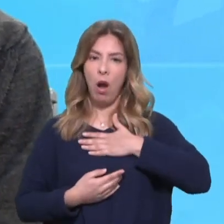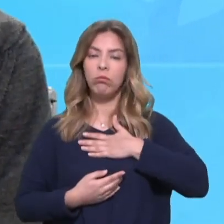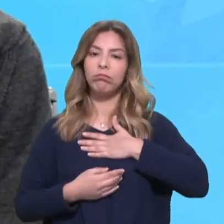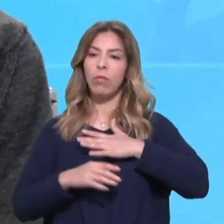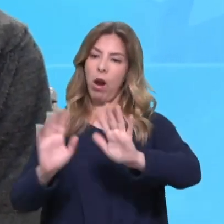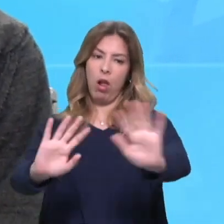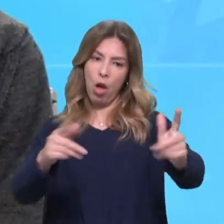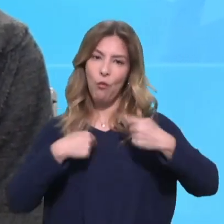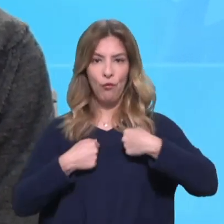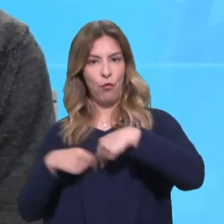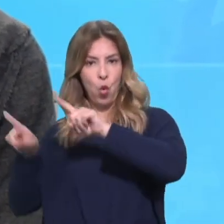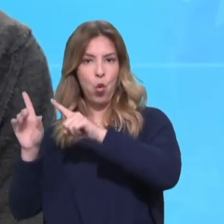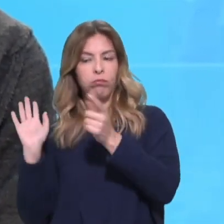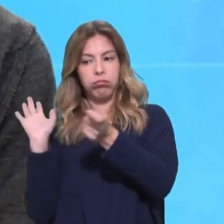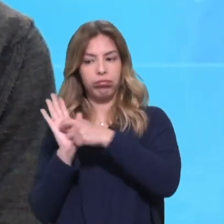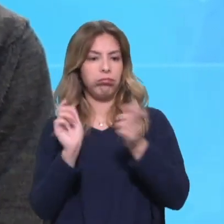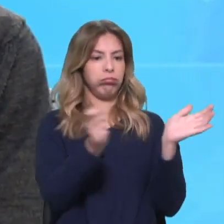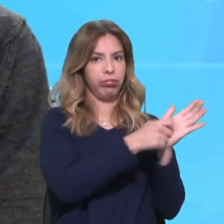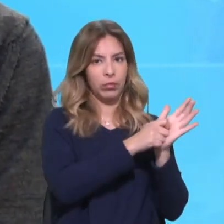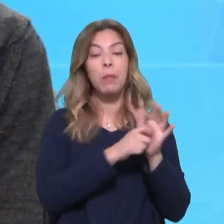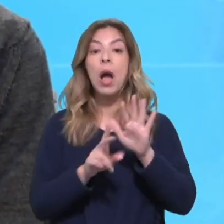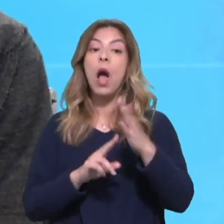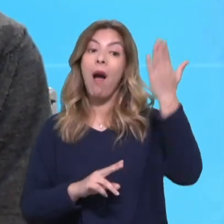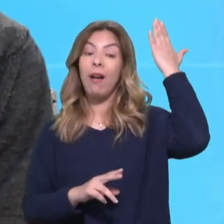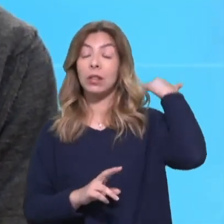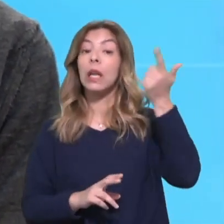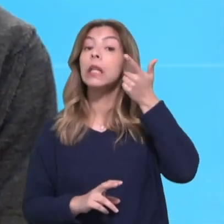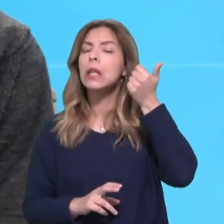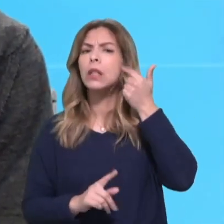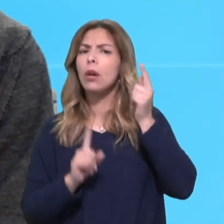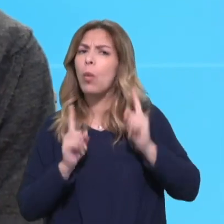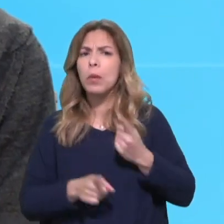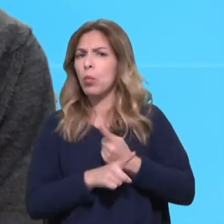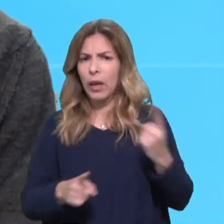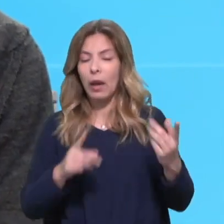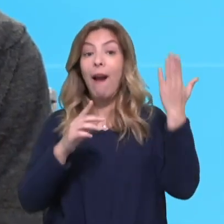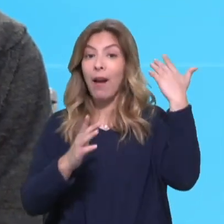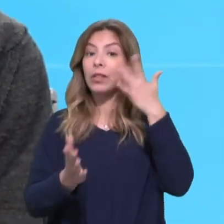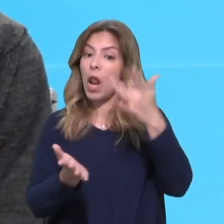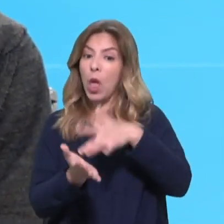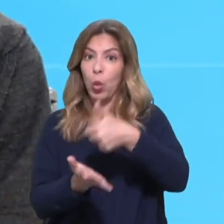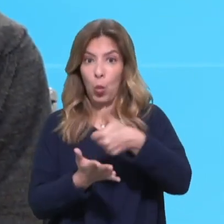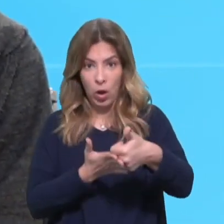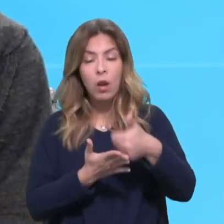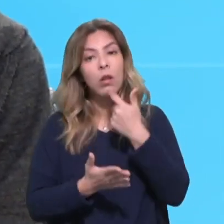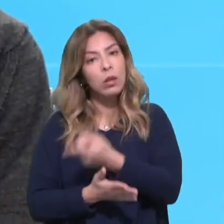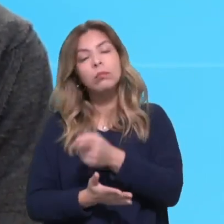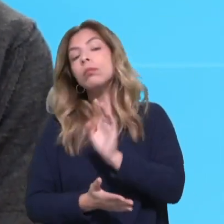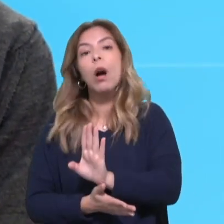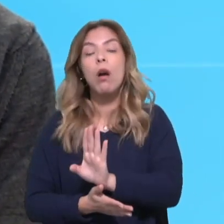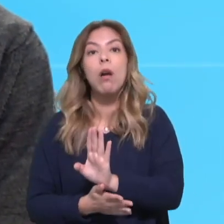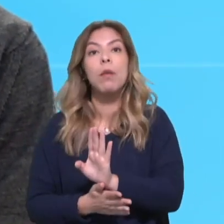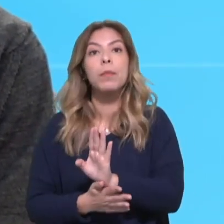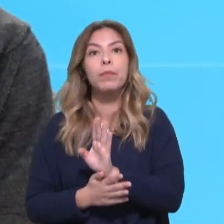porquê é que começa na quinta? Segundo a tradição litúrgica, que já vem da tradição judaica, os dias importantes começam a celebrar-se